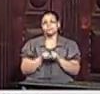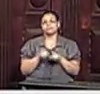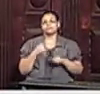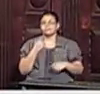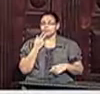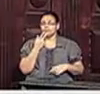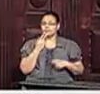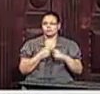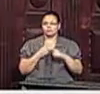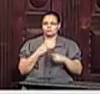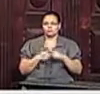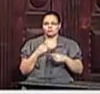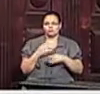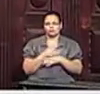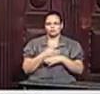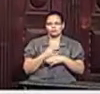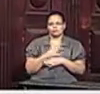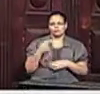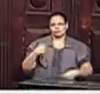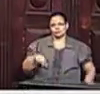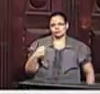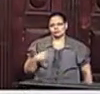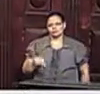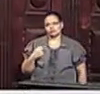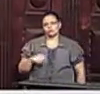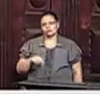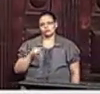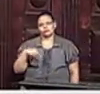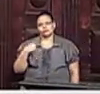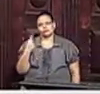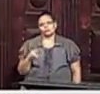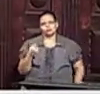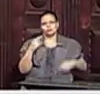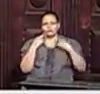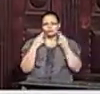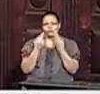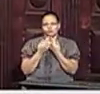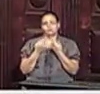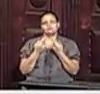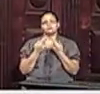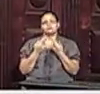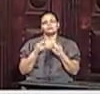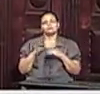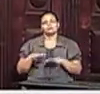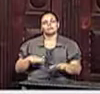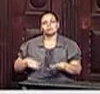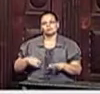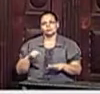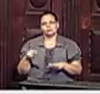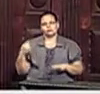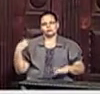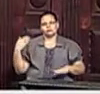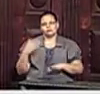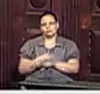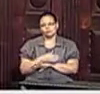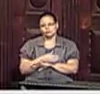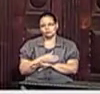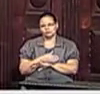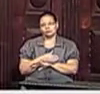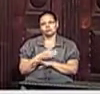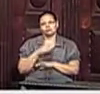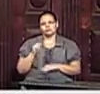porque a minha cidade, a cidade de Queimados, depois dessa audiência, fui recebido